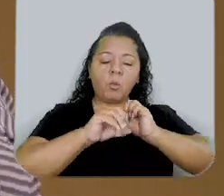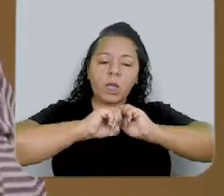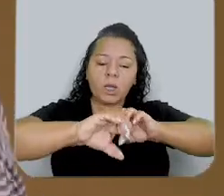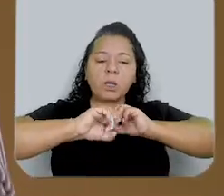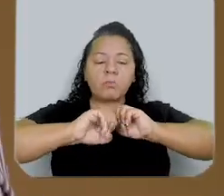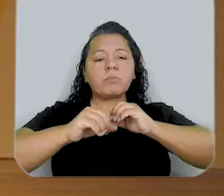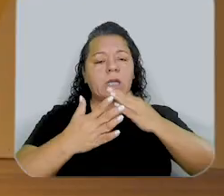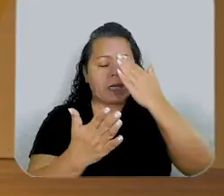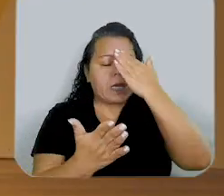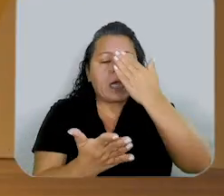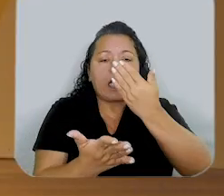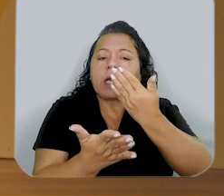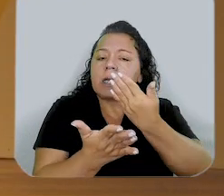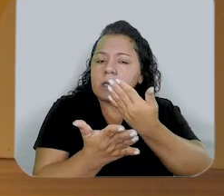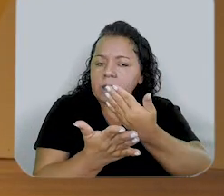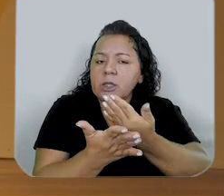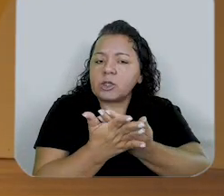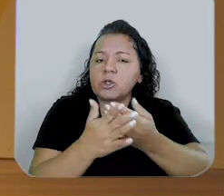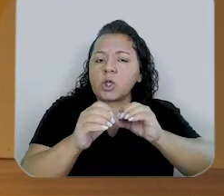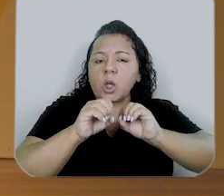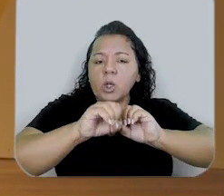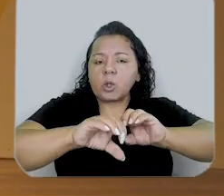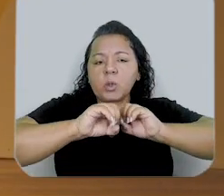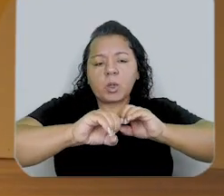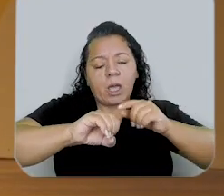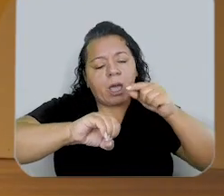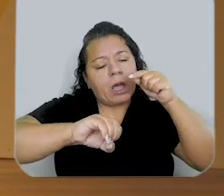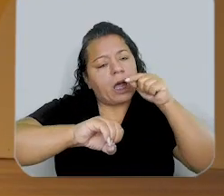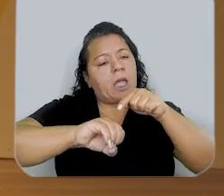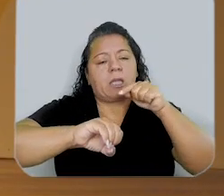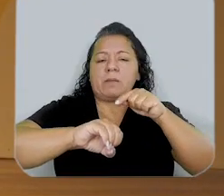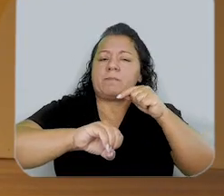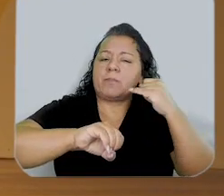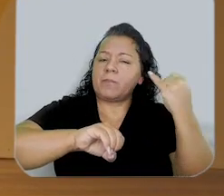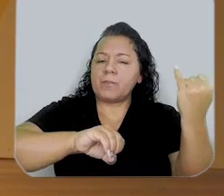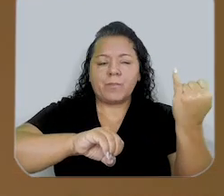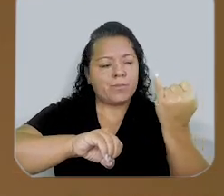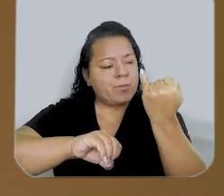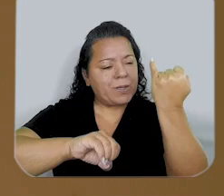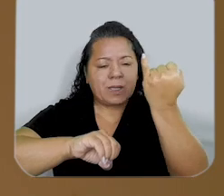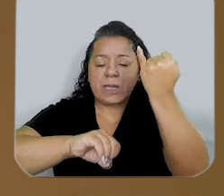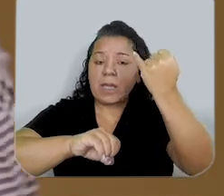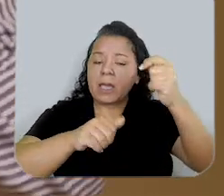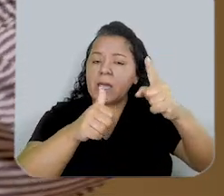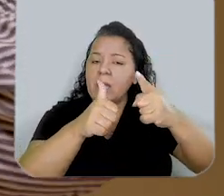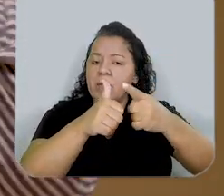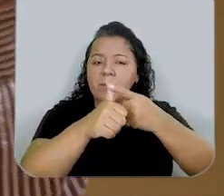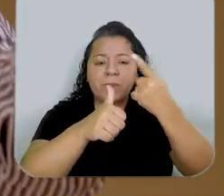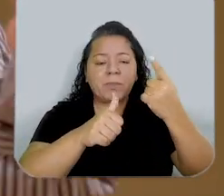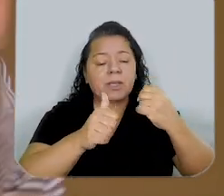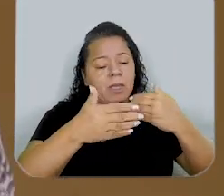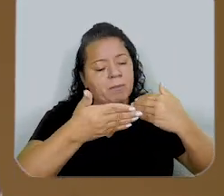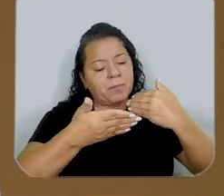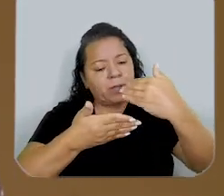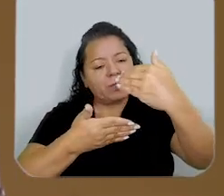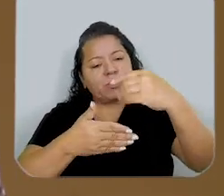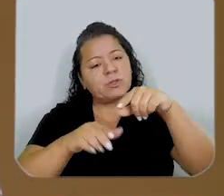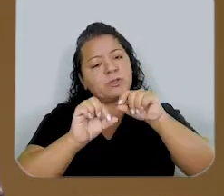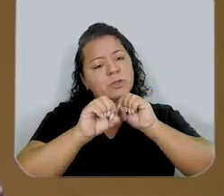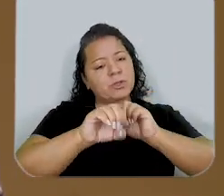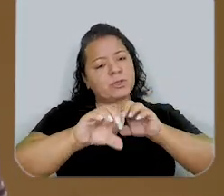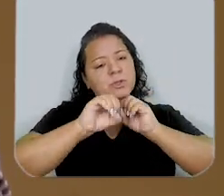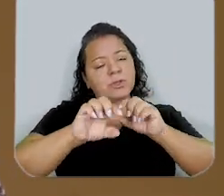acredito, né, sempre na educação, que ela é o principal, ela é o primeiro. A partir dela, a gente consegue